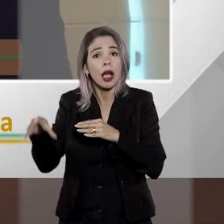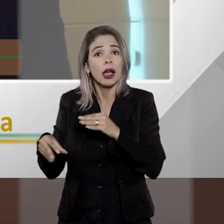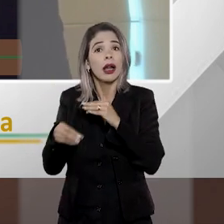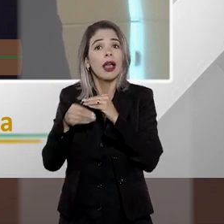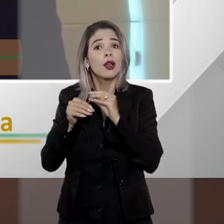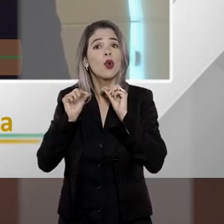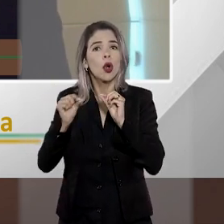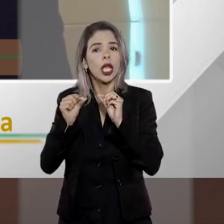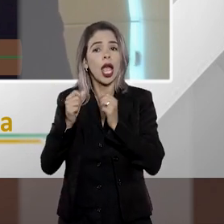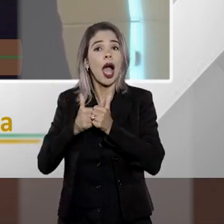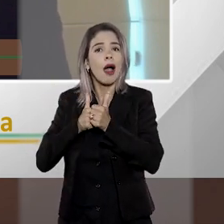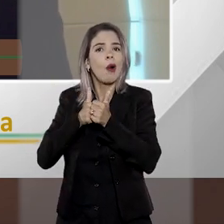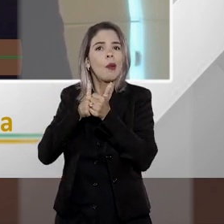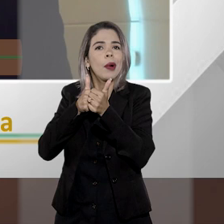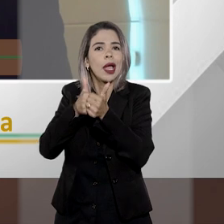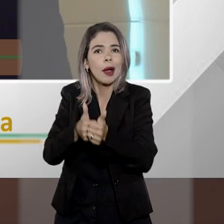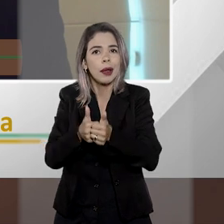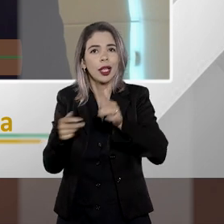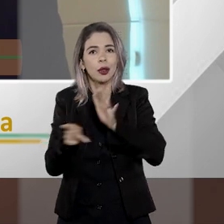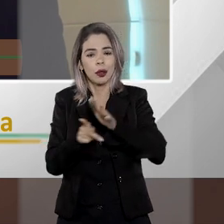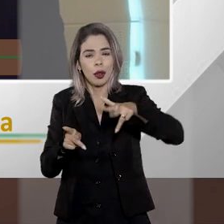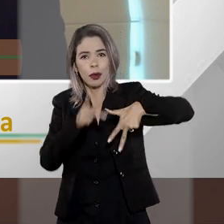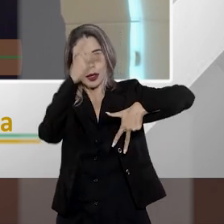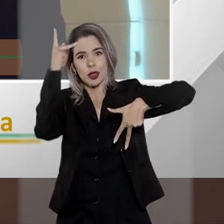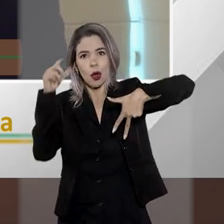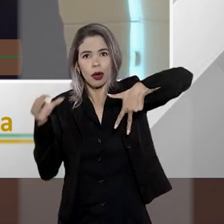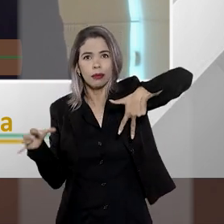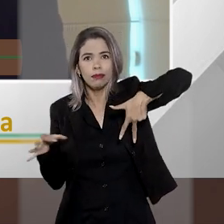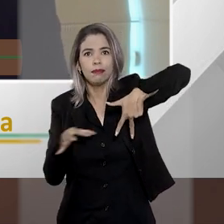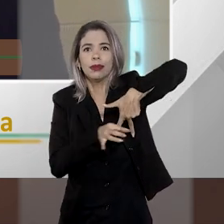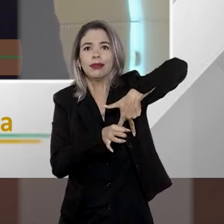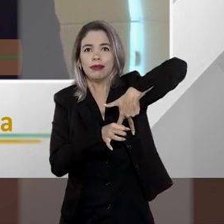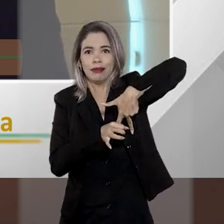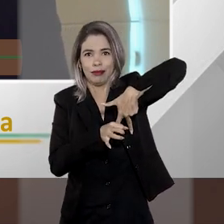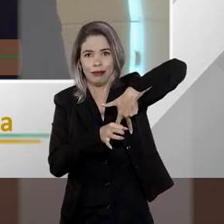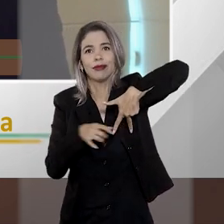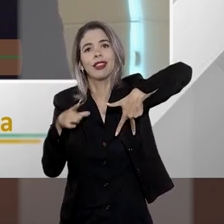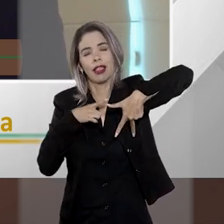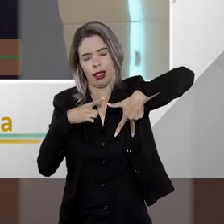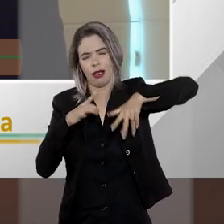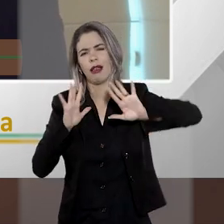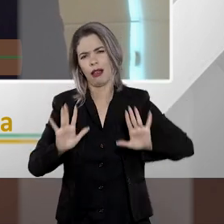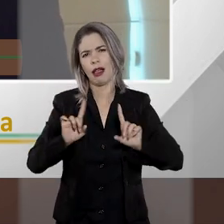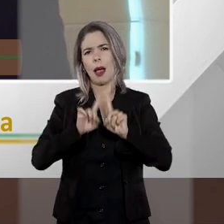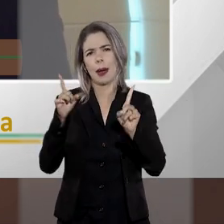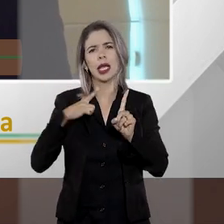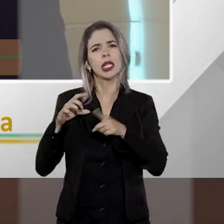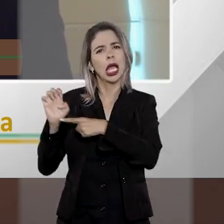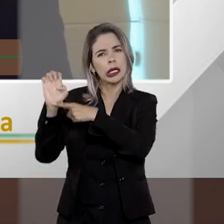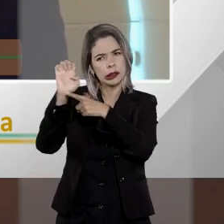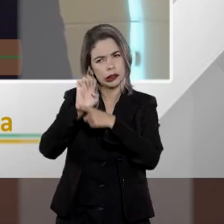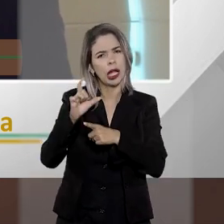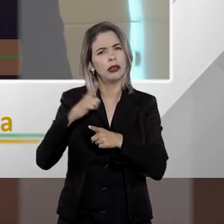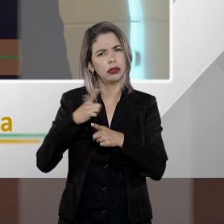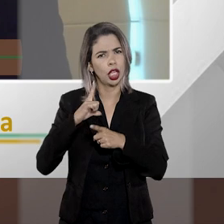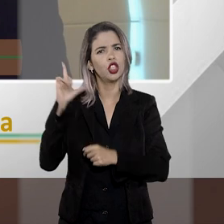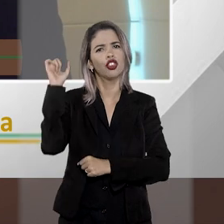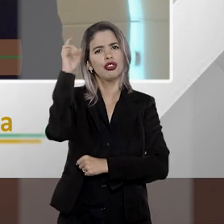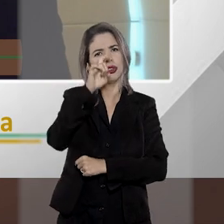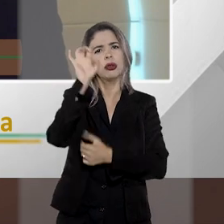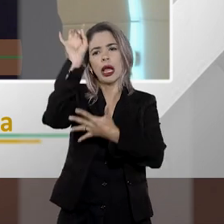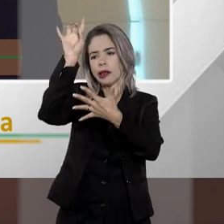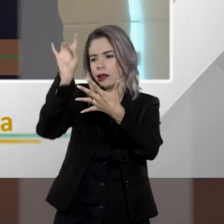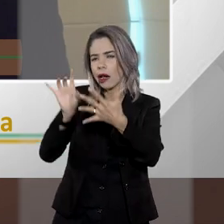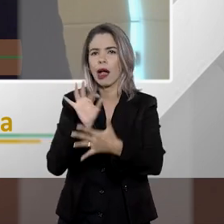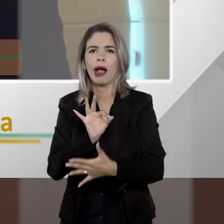acréscimo do chamado monitoramento eletrônico. Lembrando aqui, obviamente, que nos estados nós temos uma complexidade associada